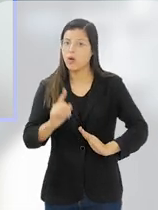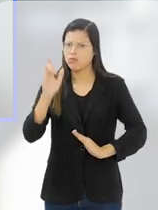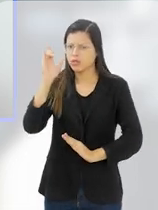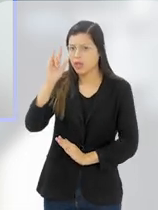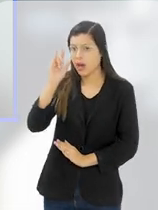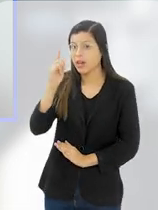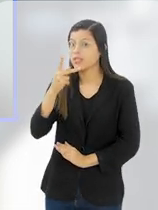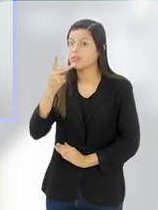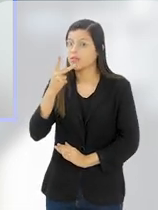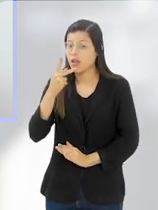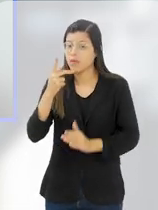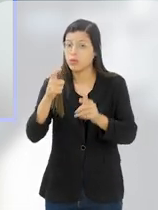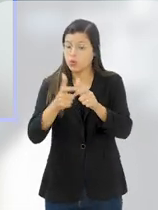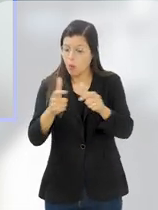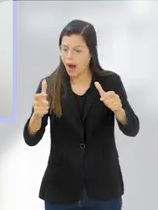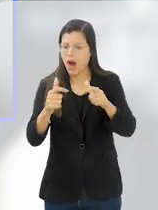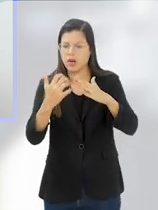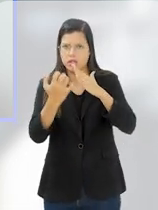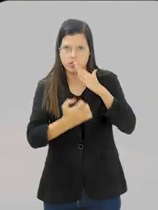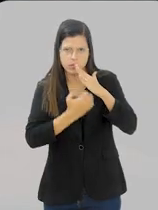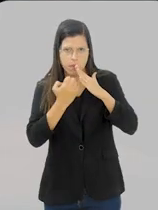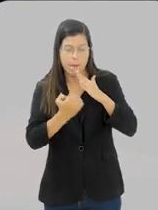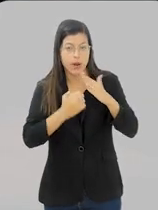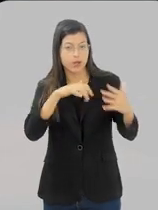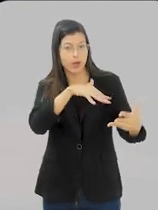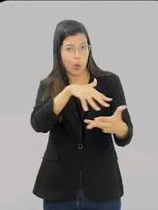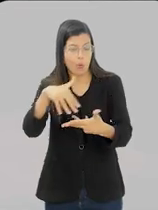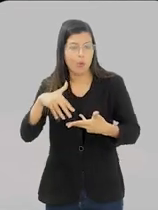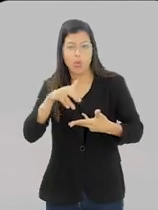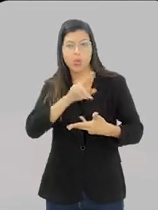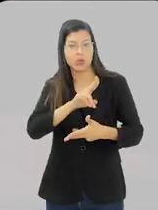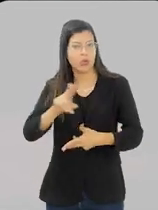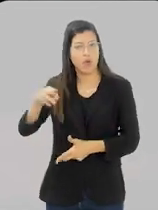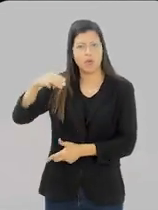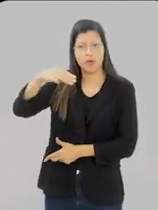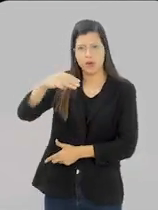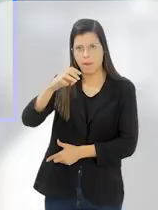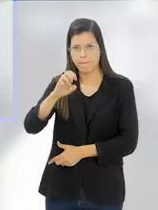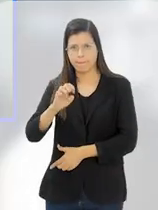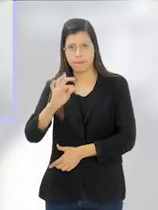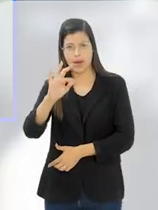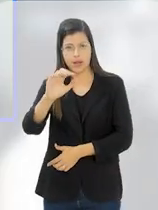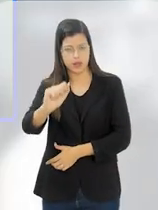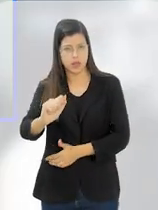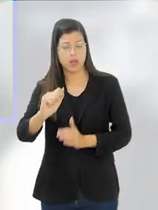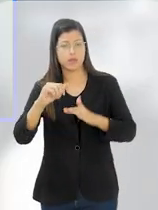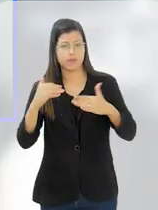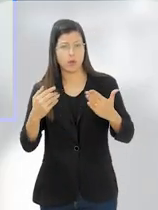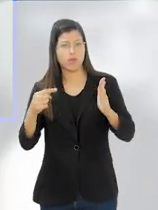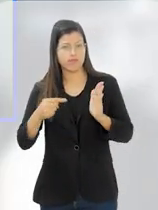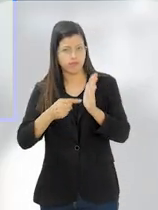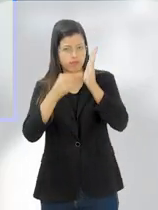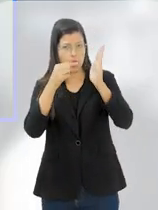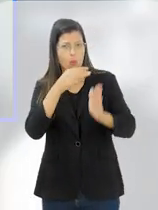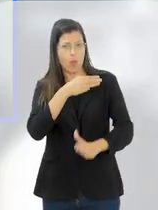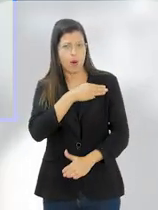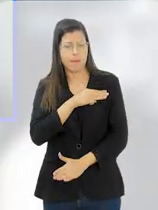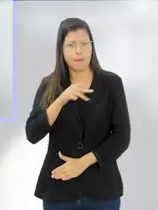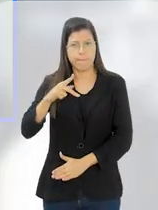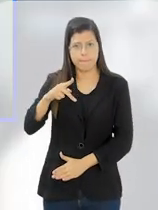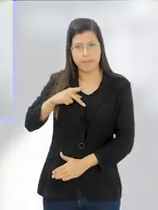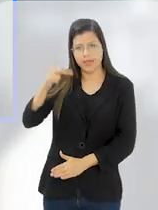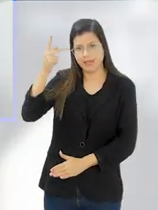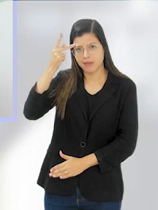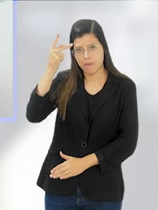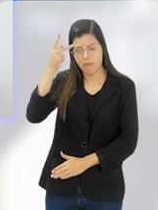das maiores empresas do mundo, né? Que é a Meta. Então a gente denunciou ao Ministério Público de São Paulo,